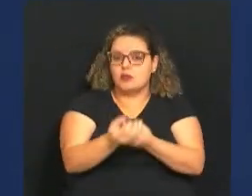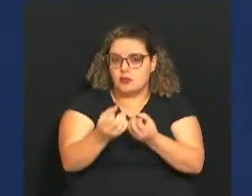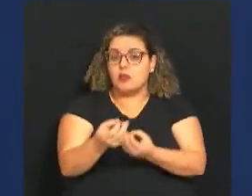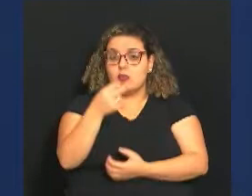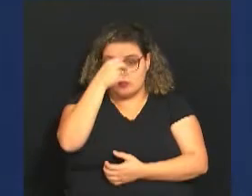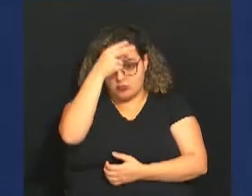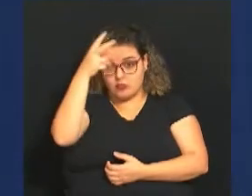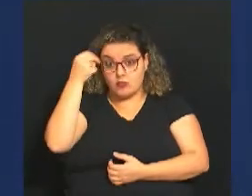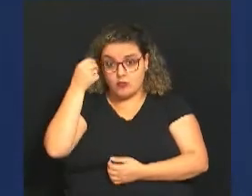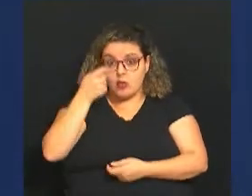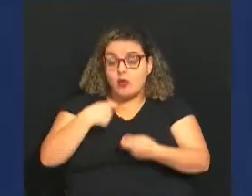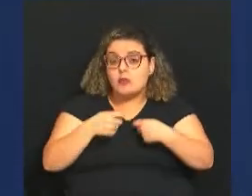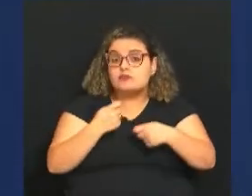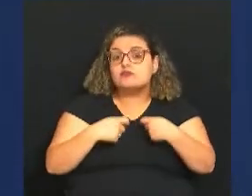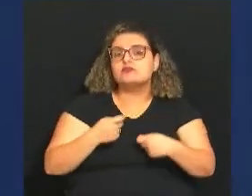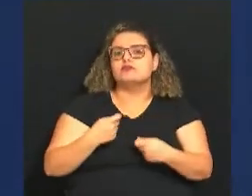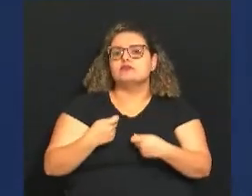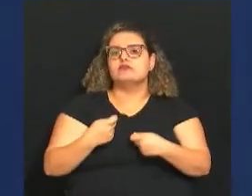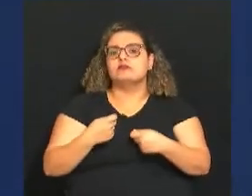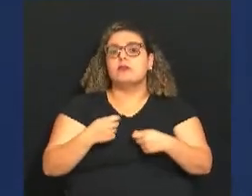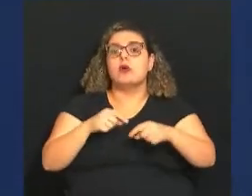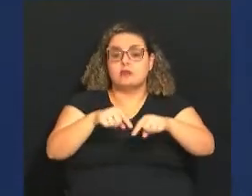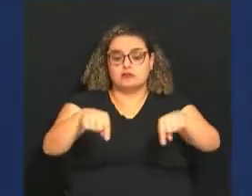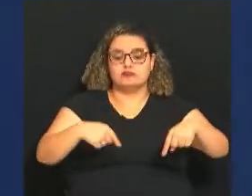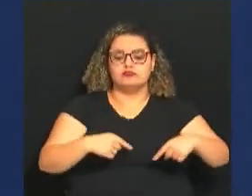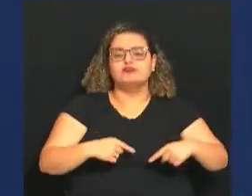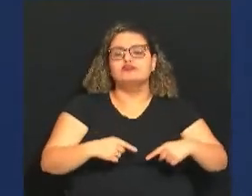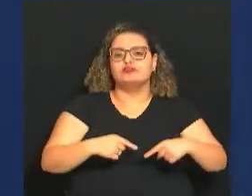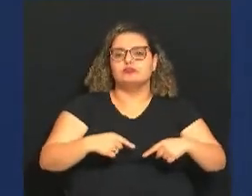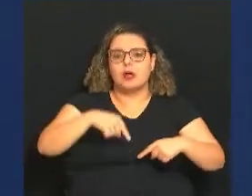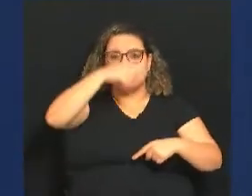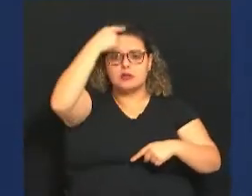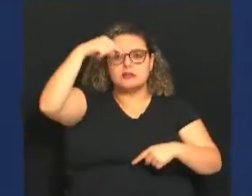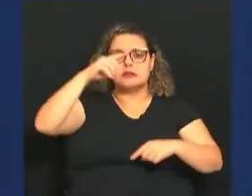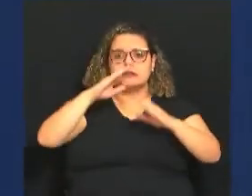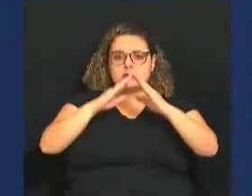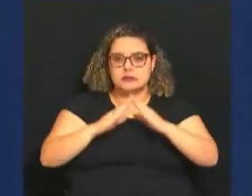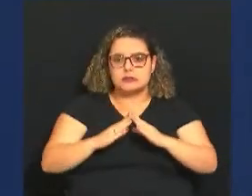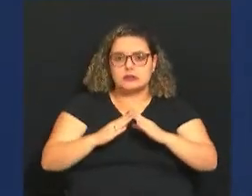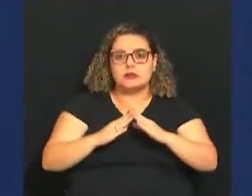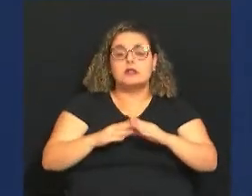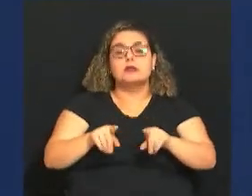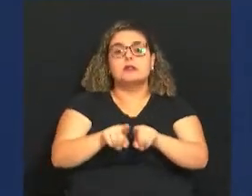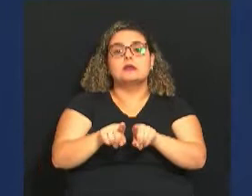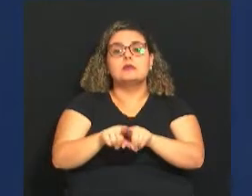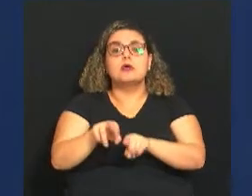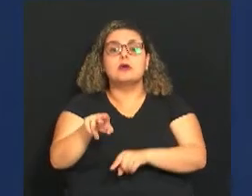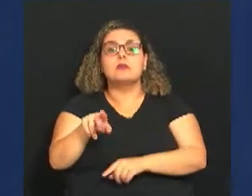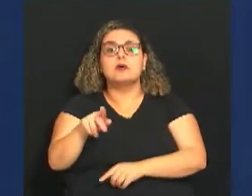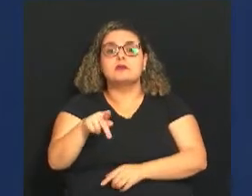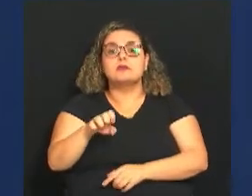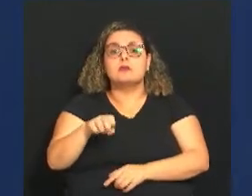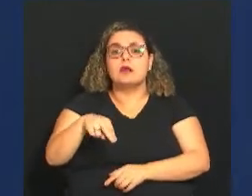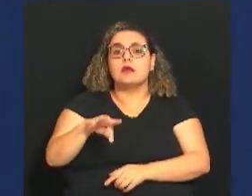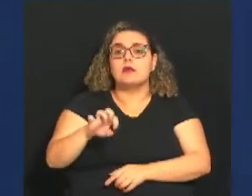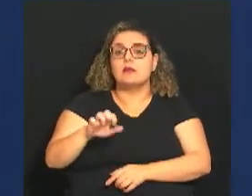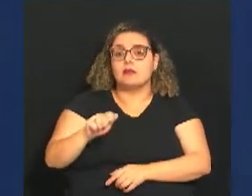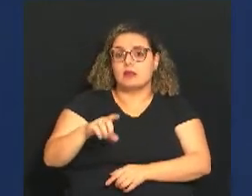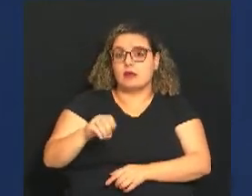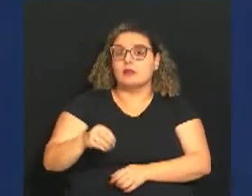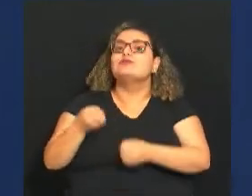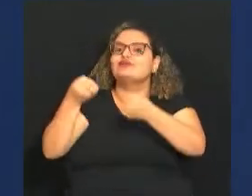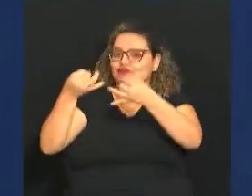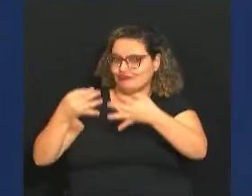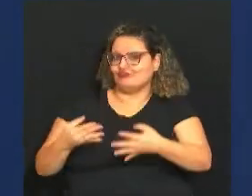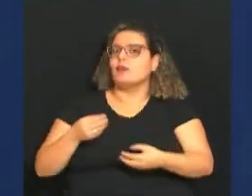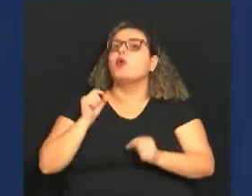sobre negociação envolvendo os prédios da Santa Casa e do Hospital Irmãos Penteado. O Michel Amorim explica o que está acontecendo